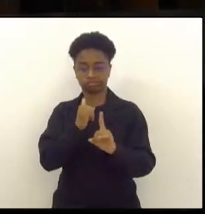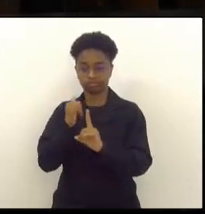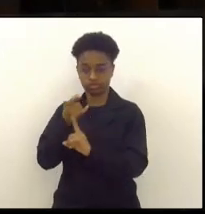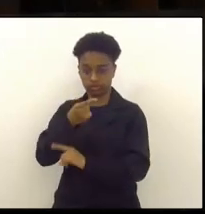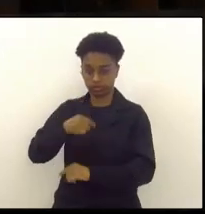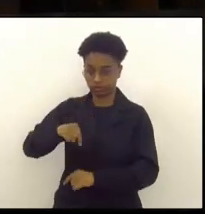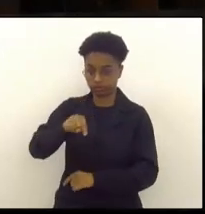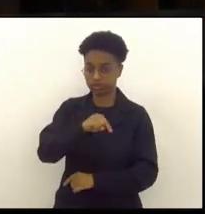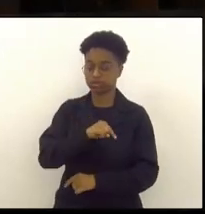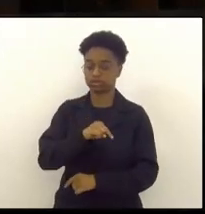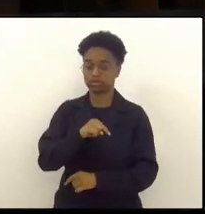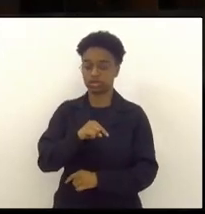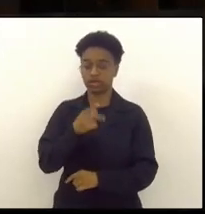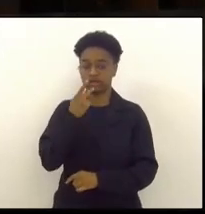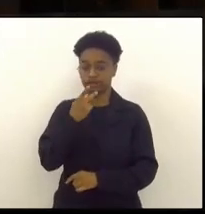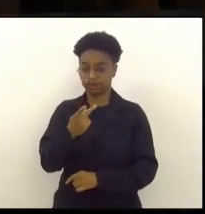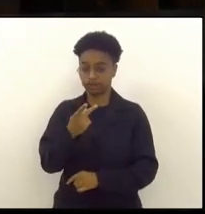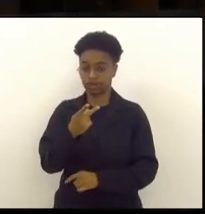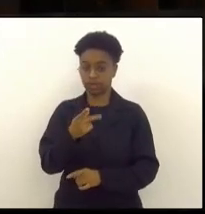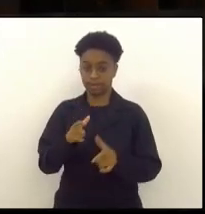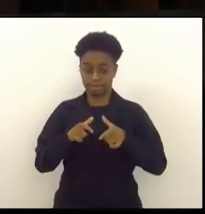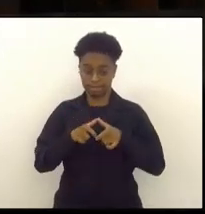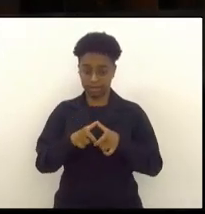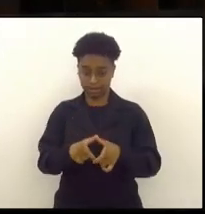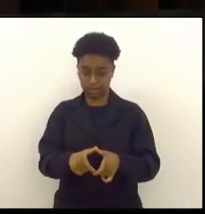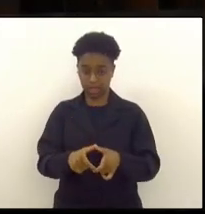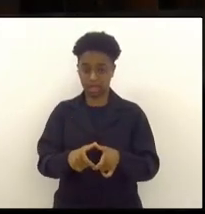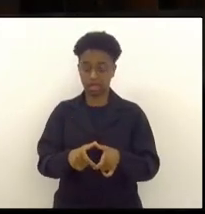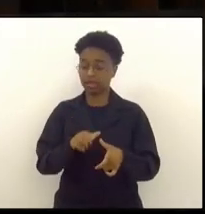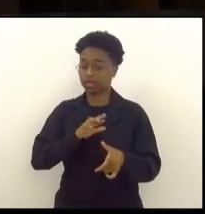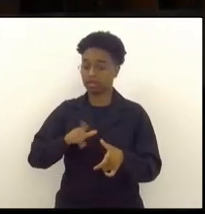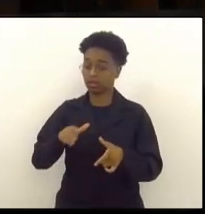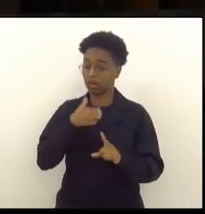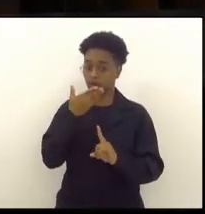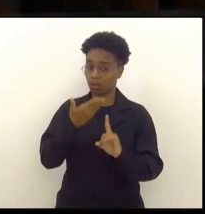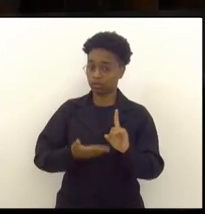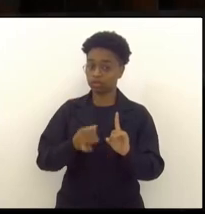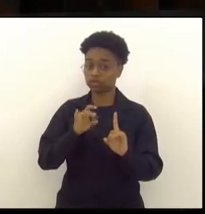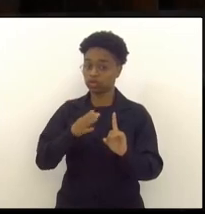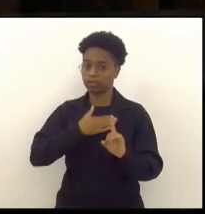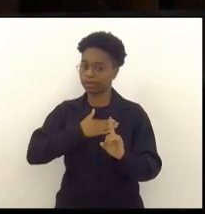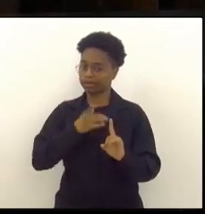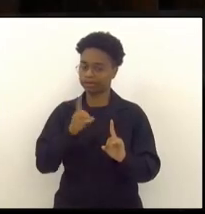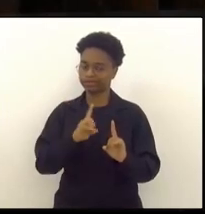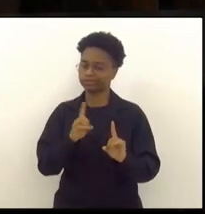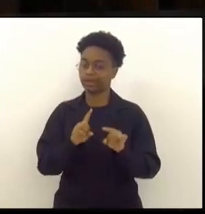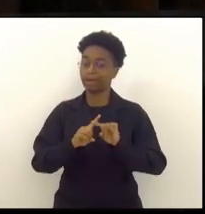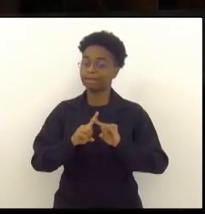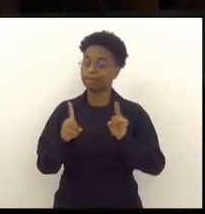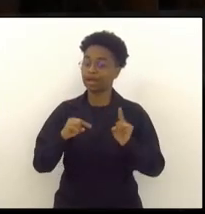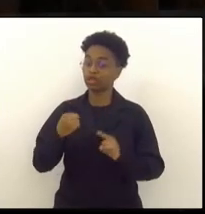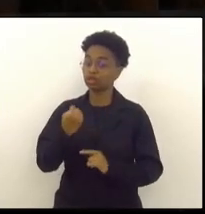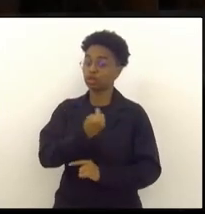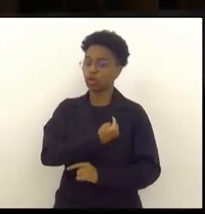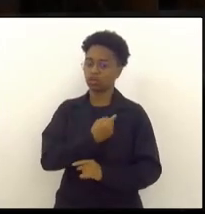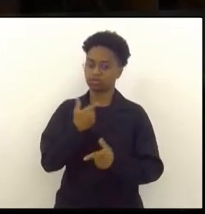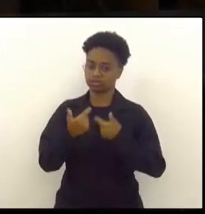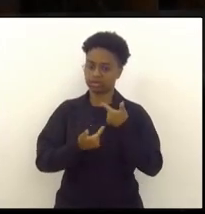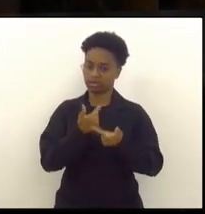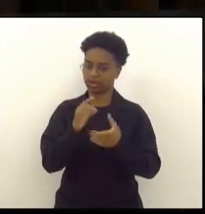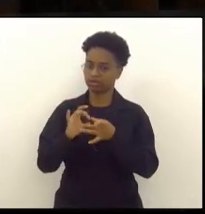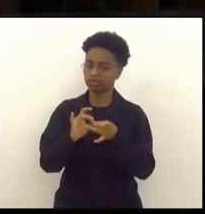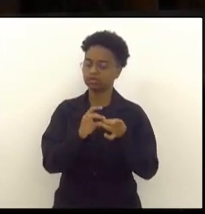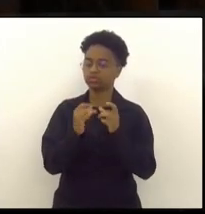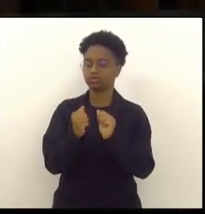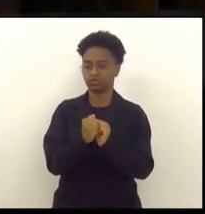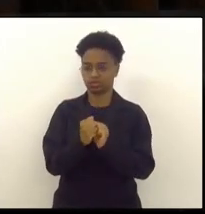o recebimento dessa medalha certamente não é uma homenagem só a mim, mas ao trabalho que nós executamos juntos.